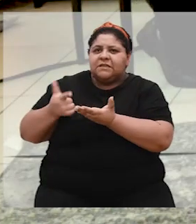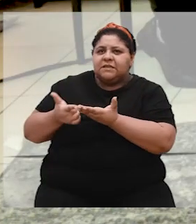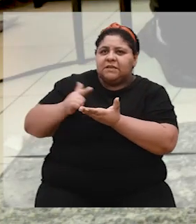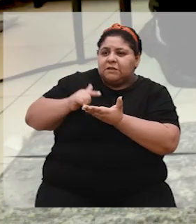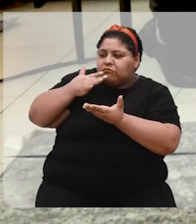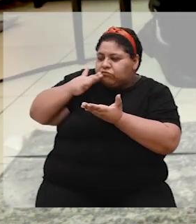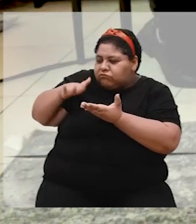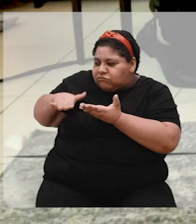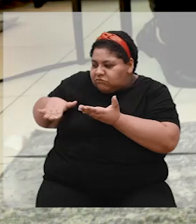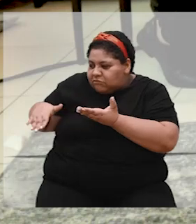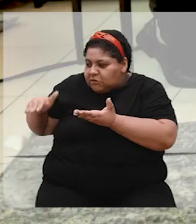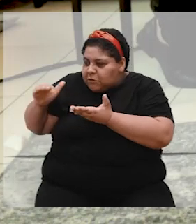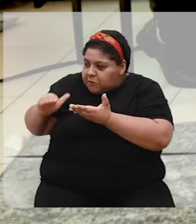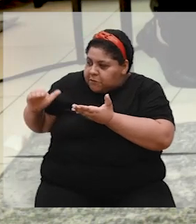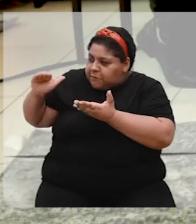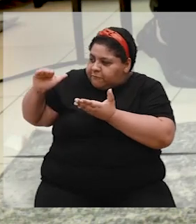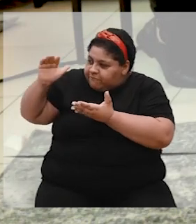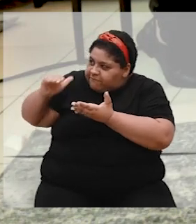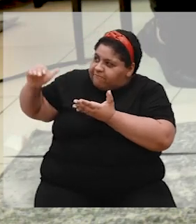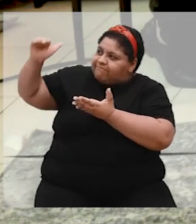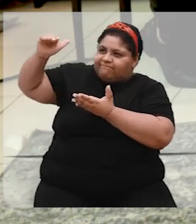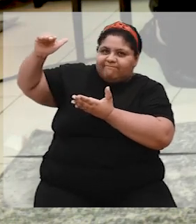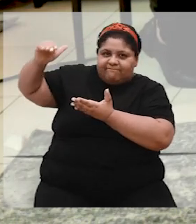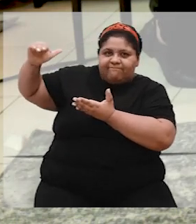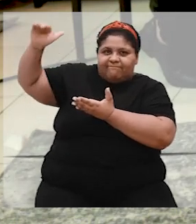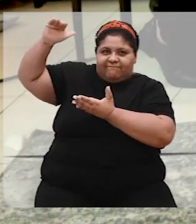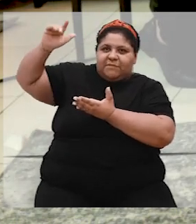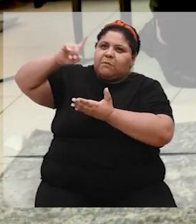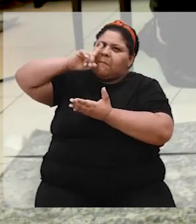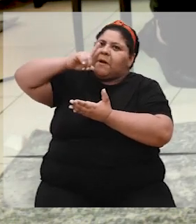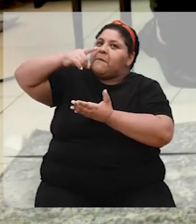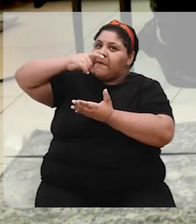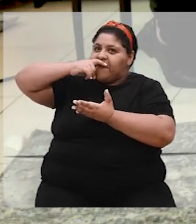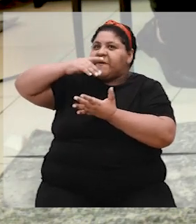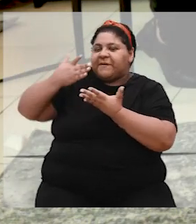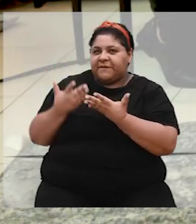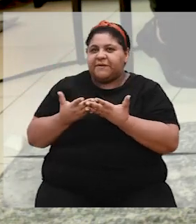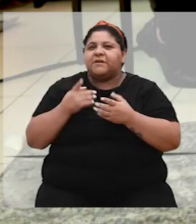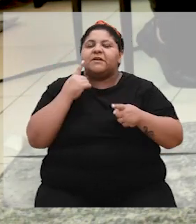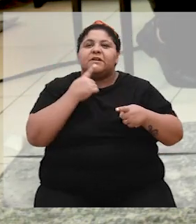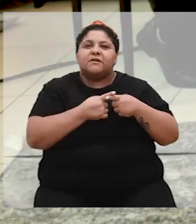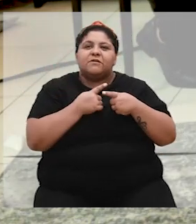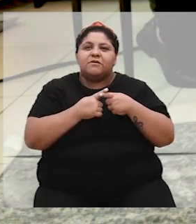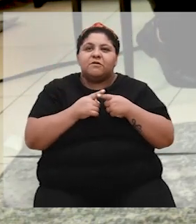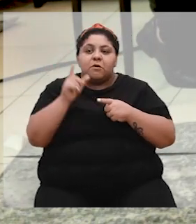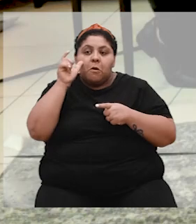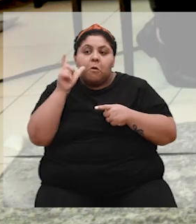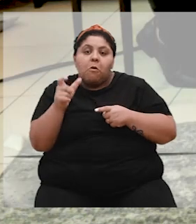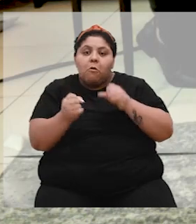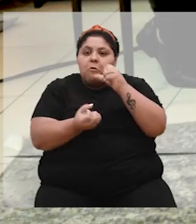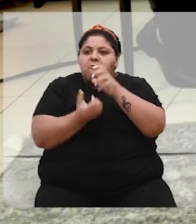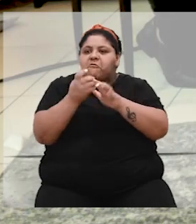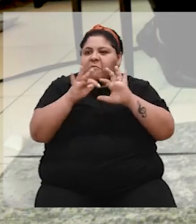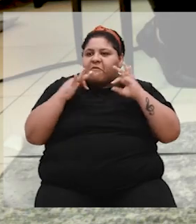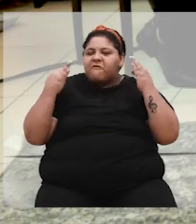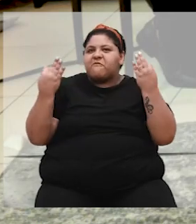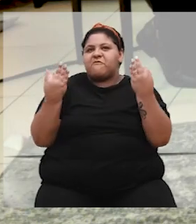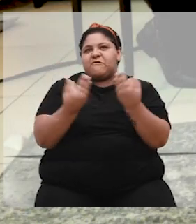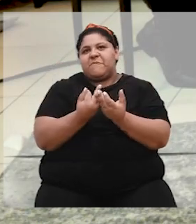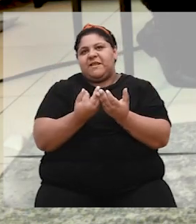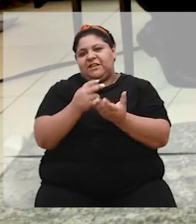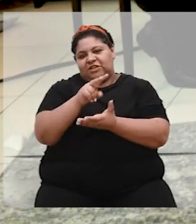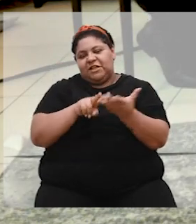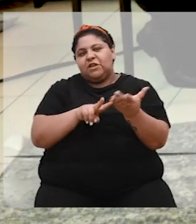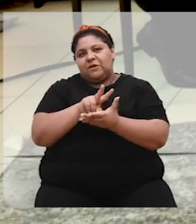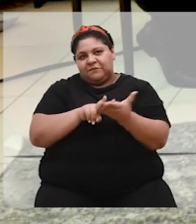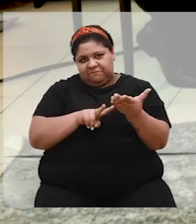livros para os bem pequenininhos, para os médios, para os mais grandinhos, que são os papais, que a gente chama, porque nos interessa formar uma família inteira